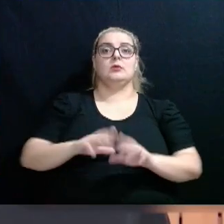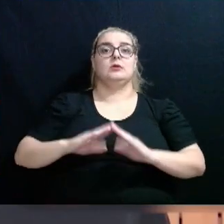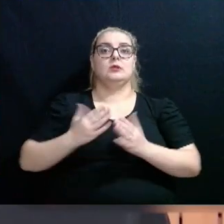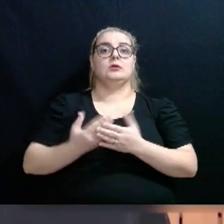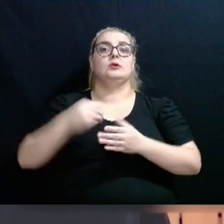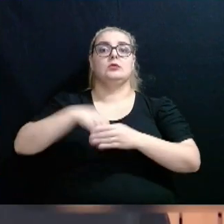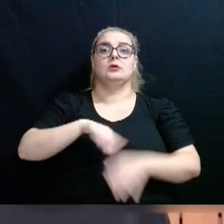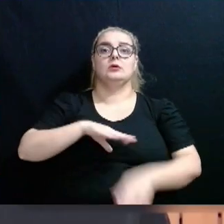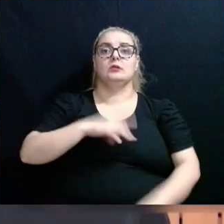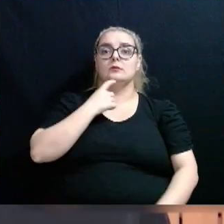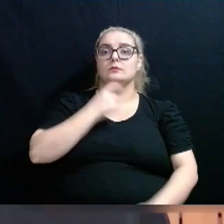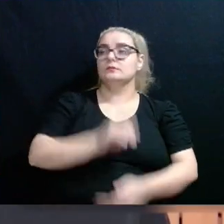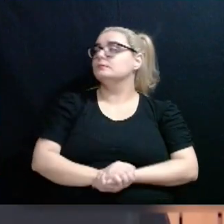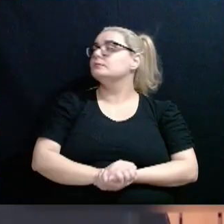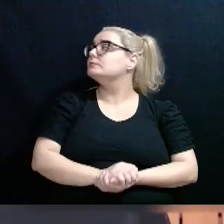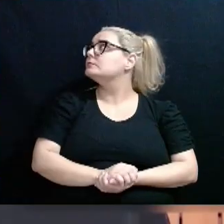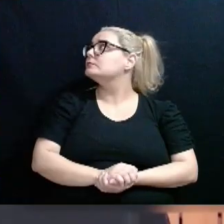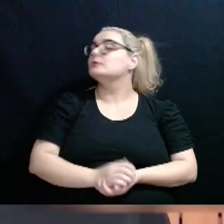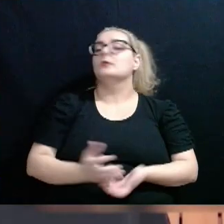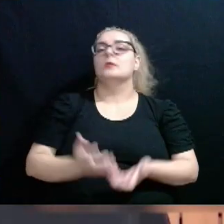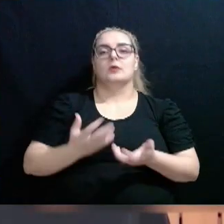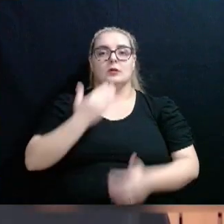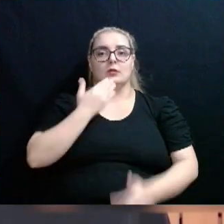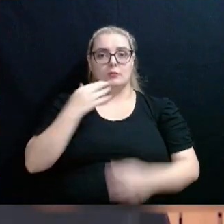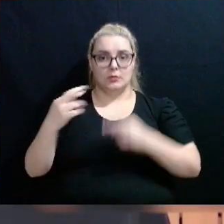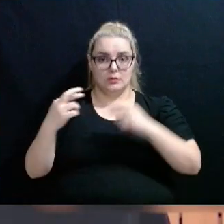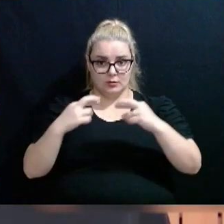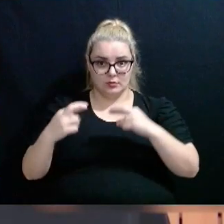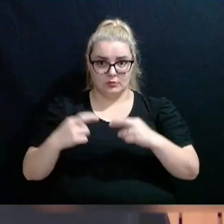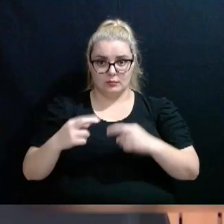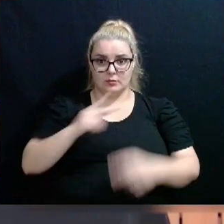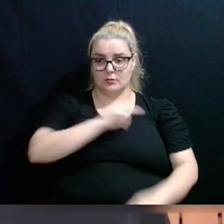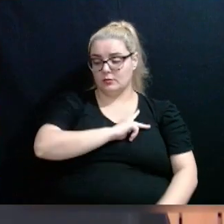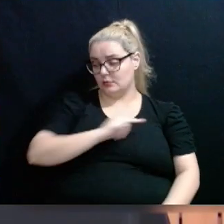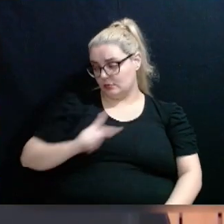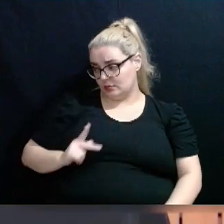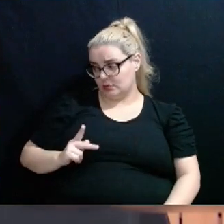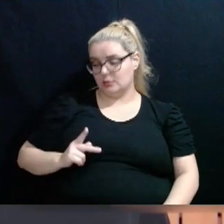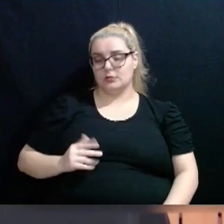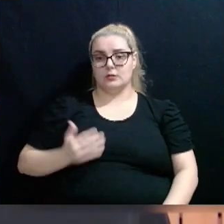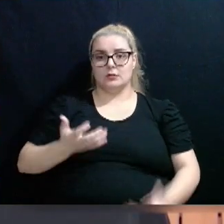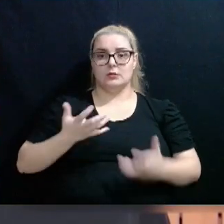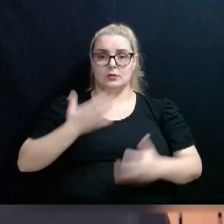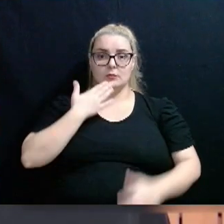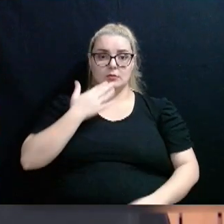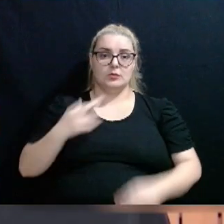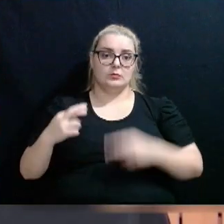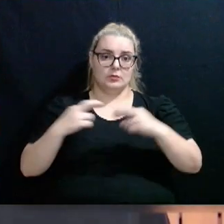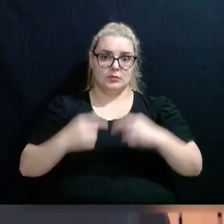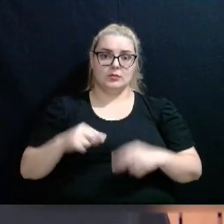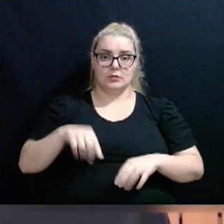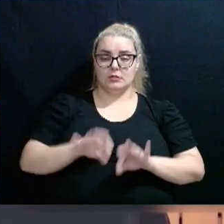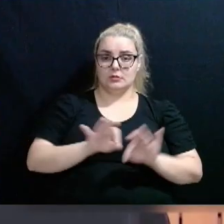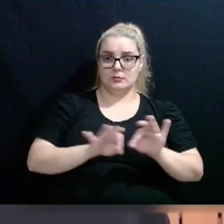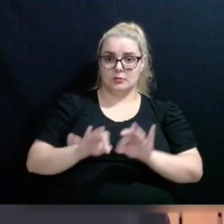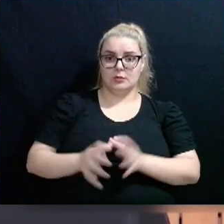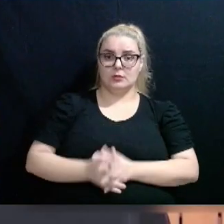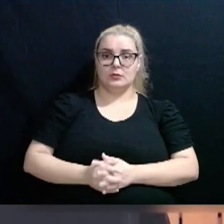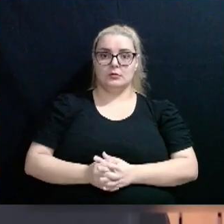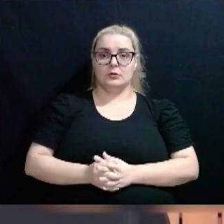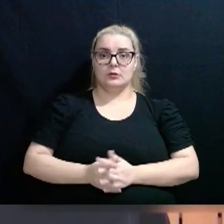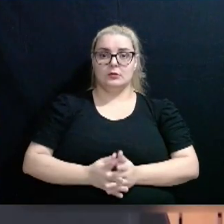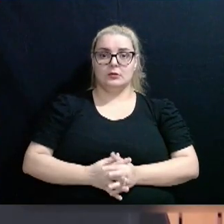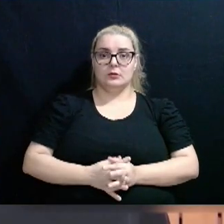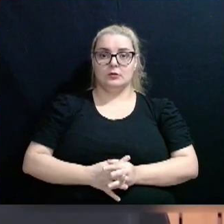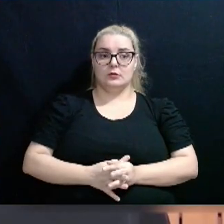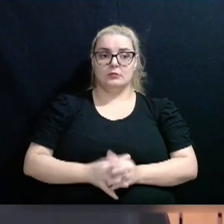gostaria, vereador, de pedir vistas, presidente, gostaria de pedir vistas desse projeto para poder tentar